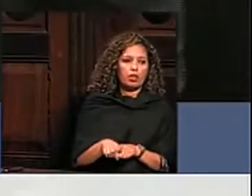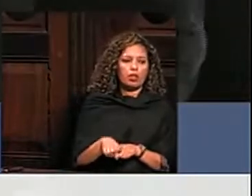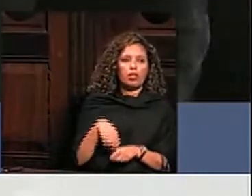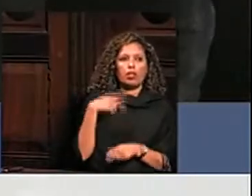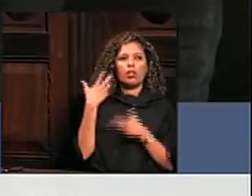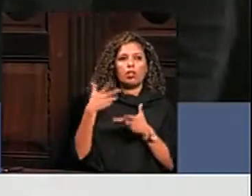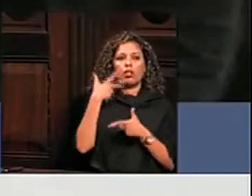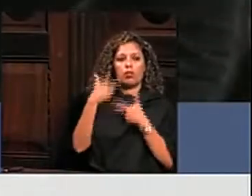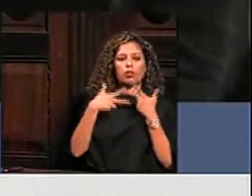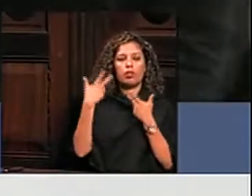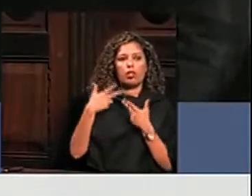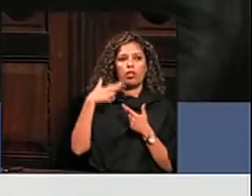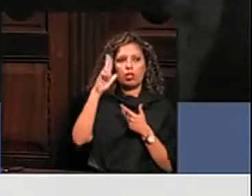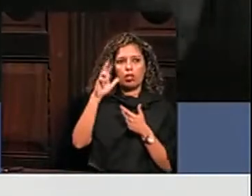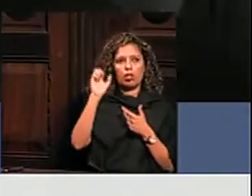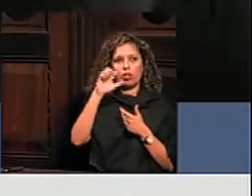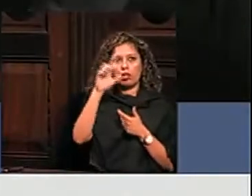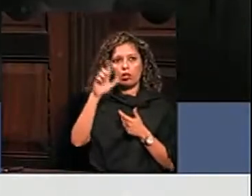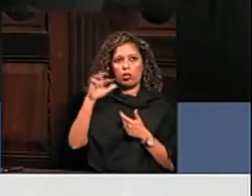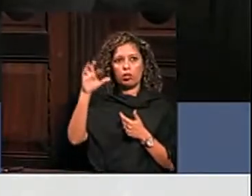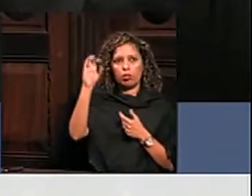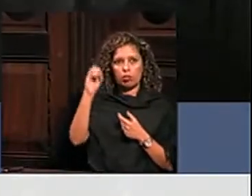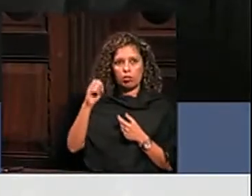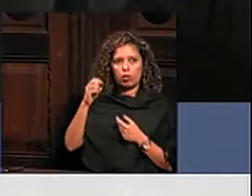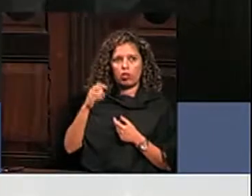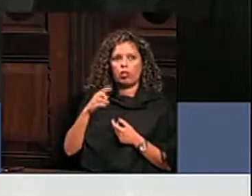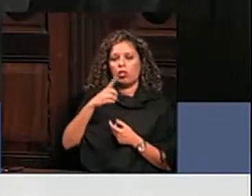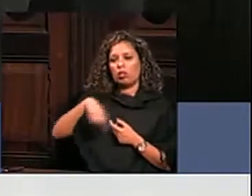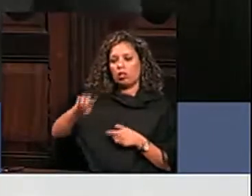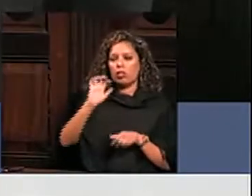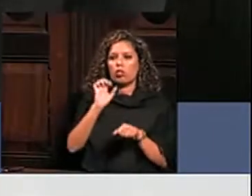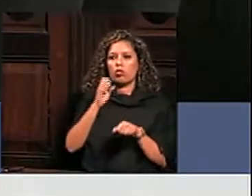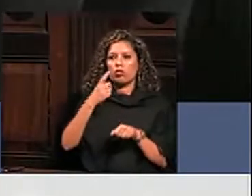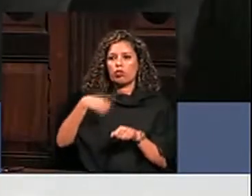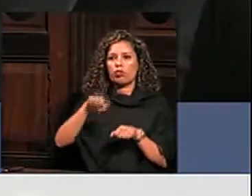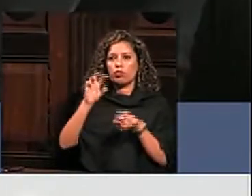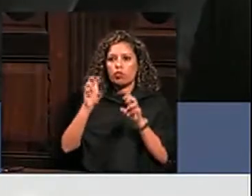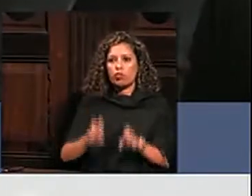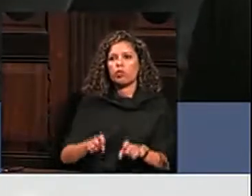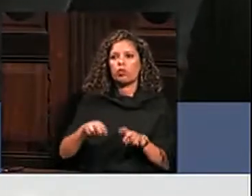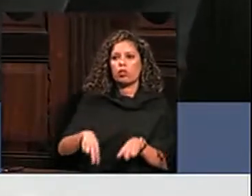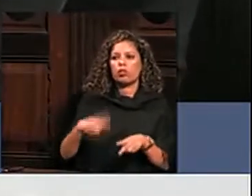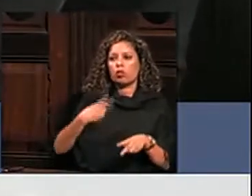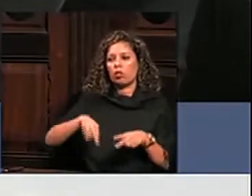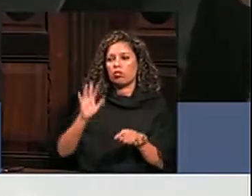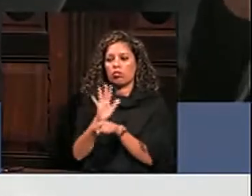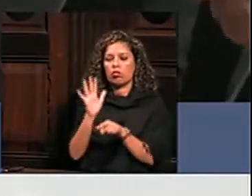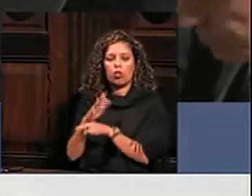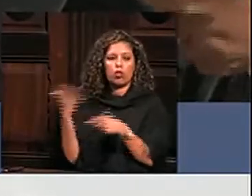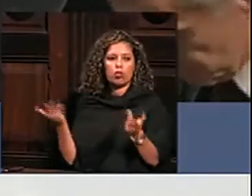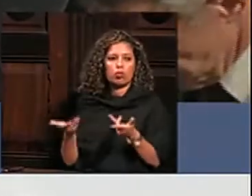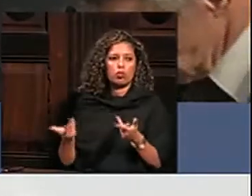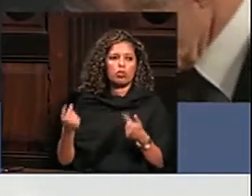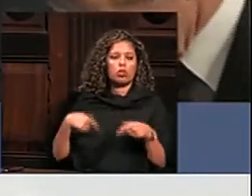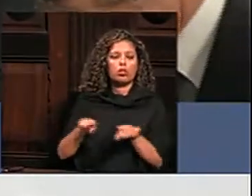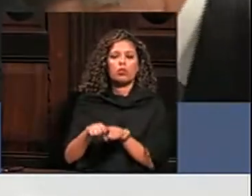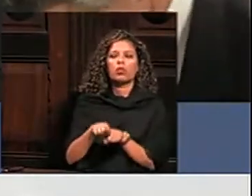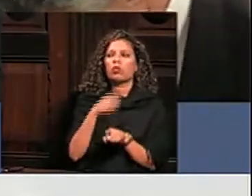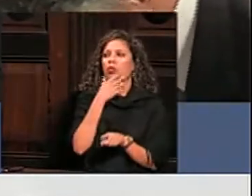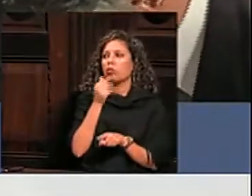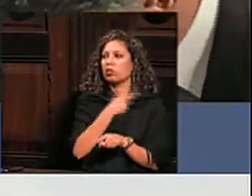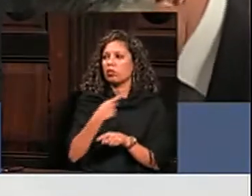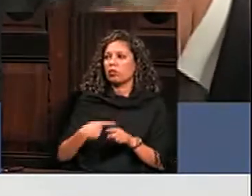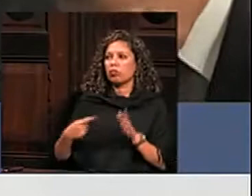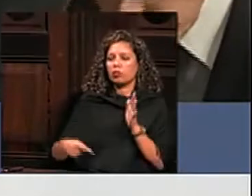faço apelo em relação ao pessoal da UESO para que a gente possa colocar e garantir a votação ainda no dia de hoje. Dizer, senhor presidente,